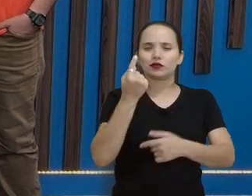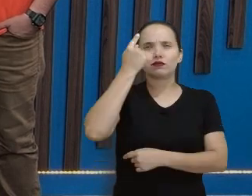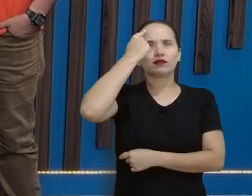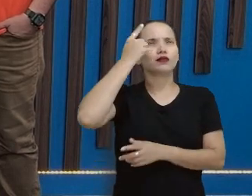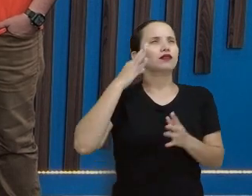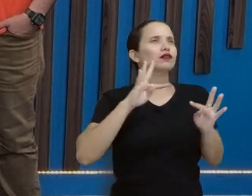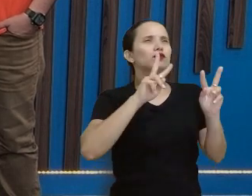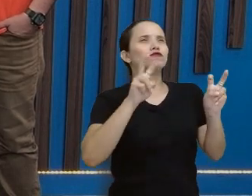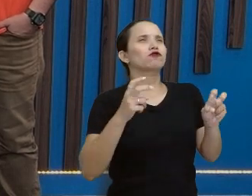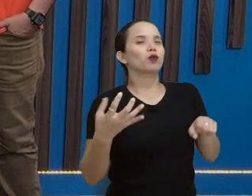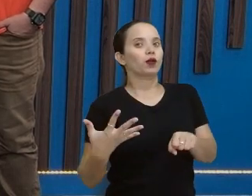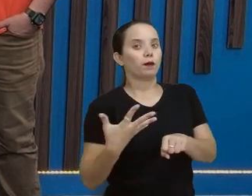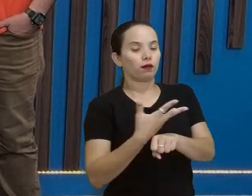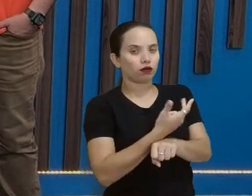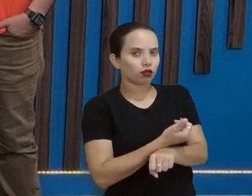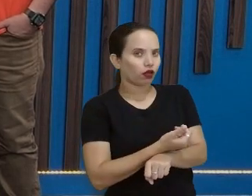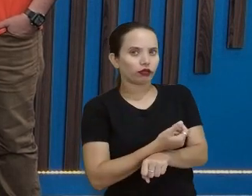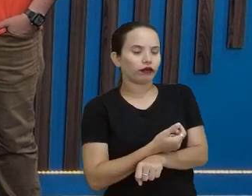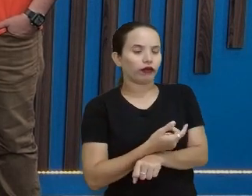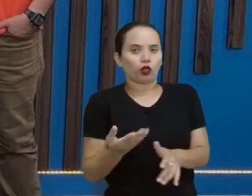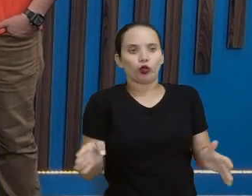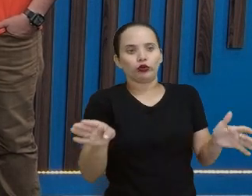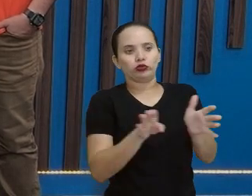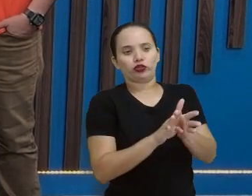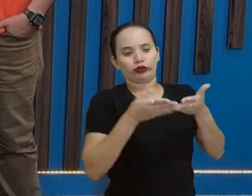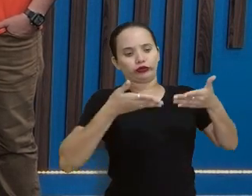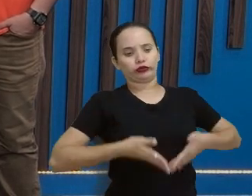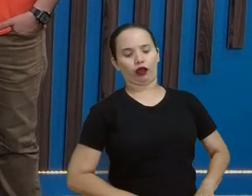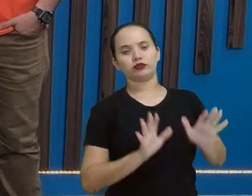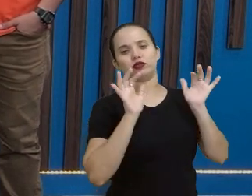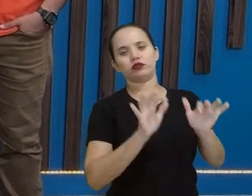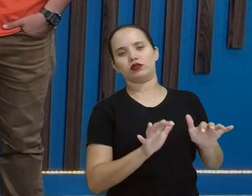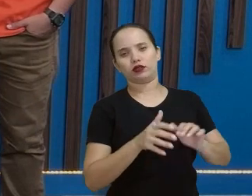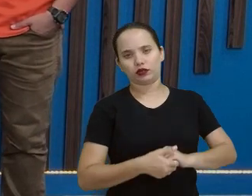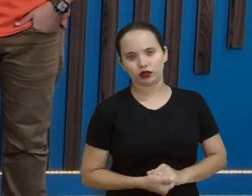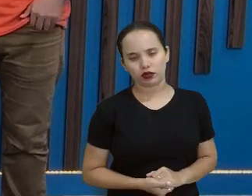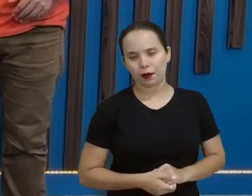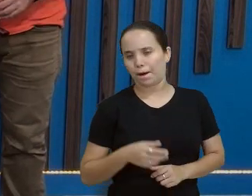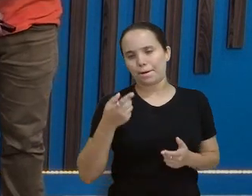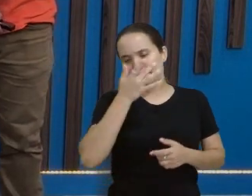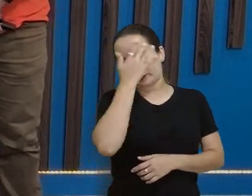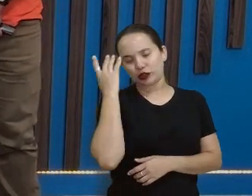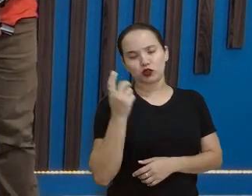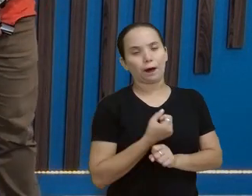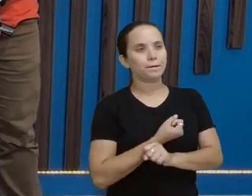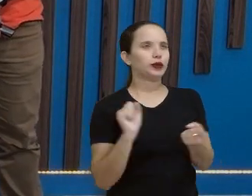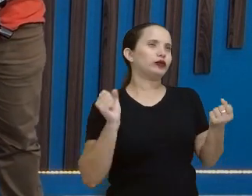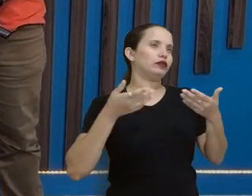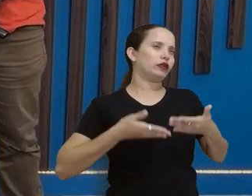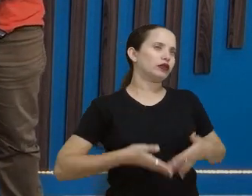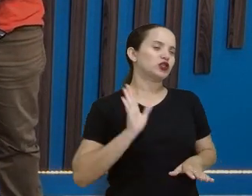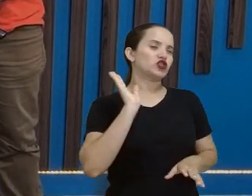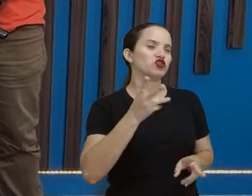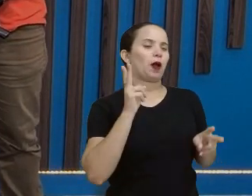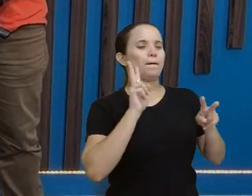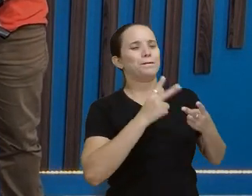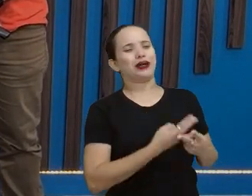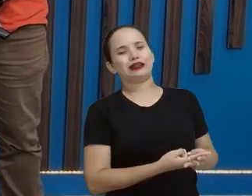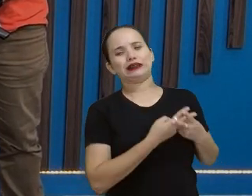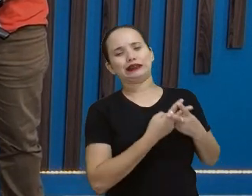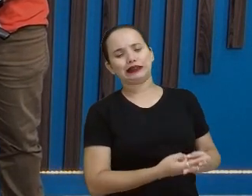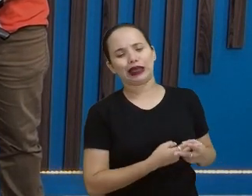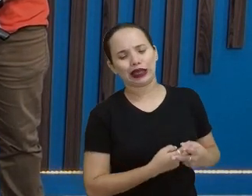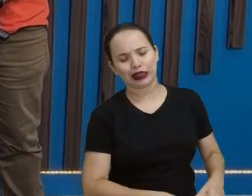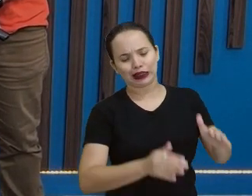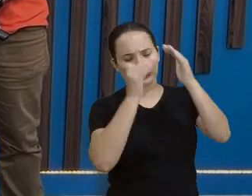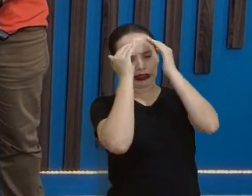inteligência emocional, ela não cai do céu. A pessoa não nasce prontamente paciente, respeitosa. Não, são coisas de que a